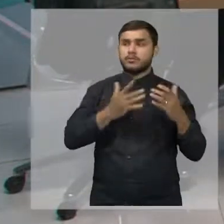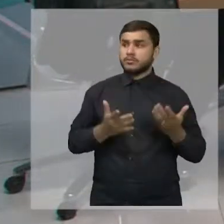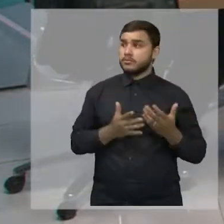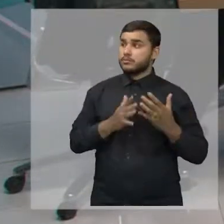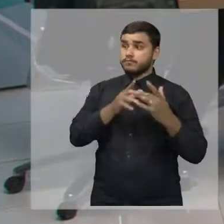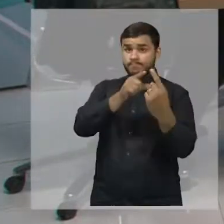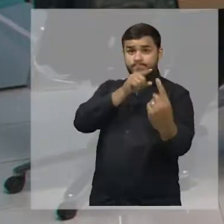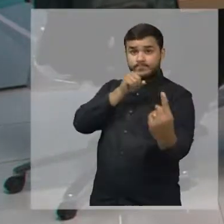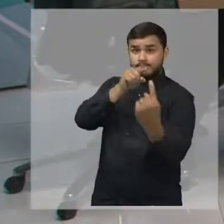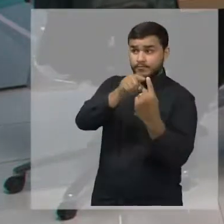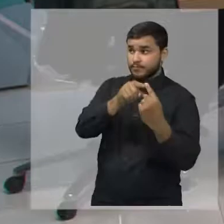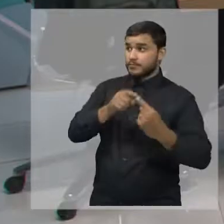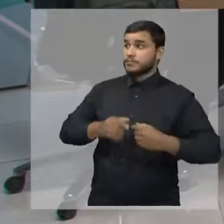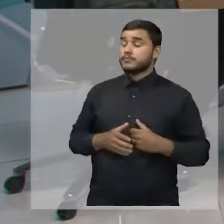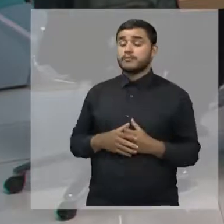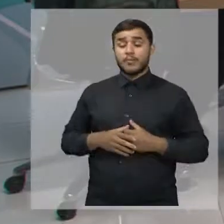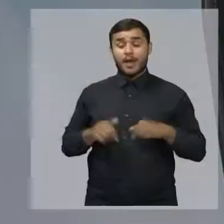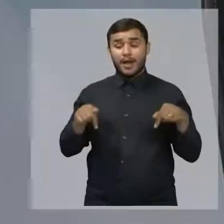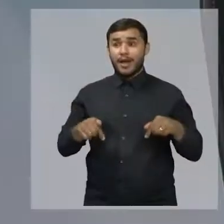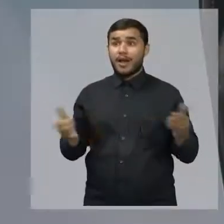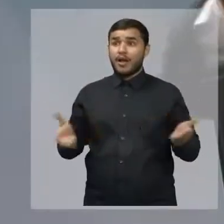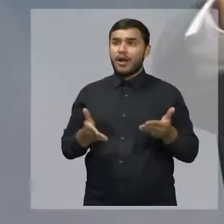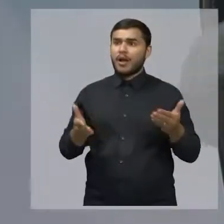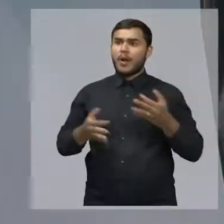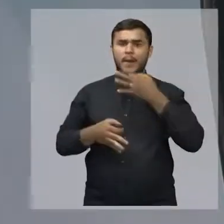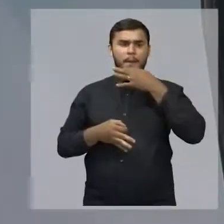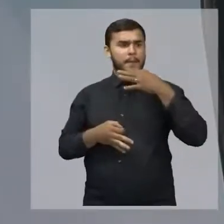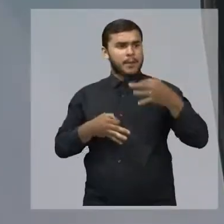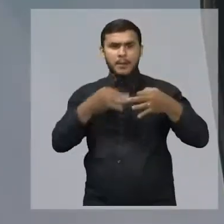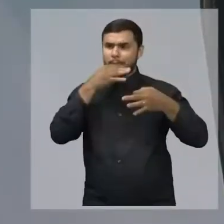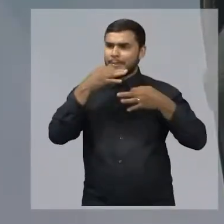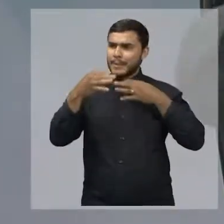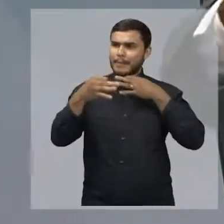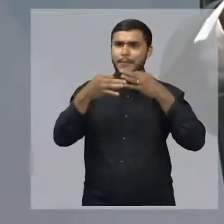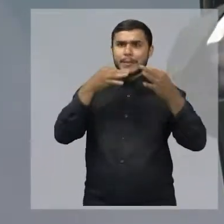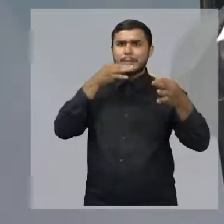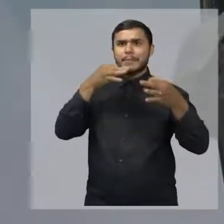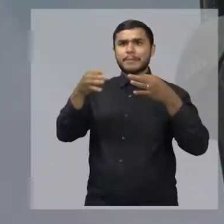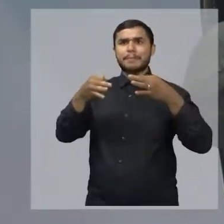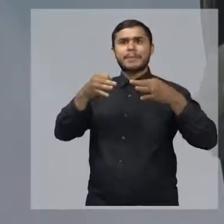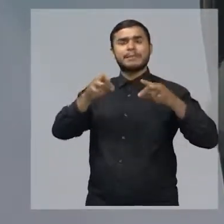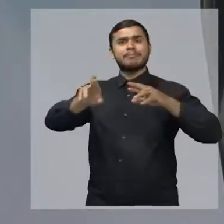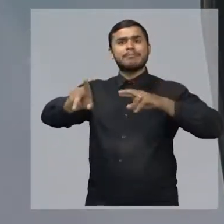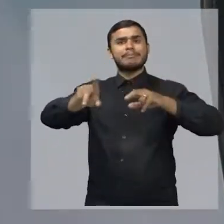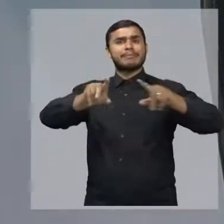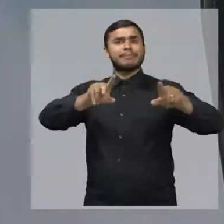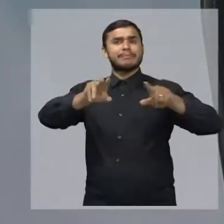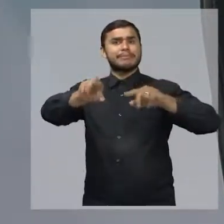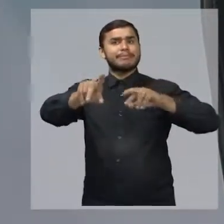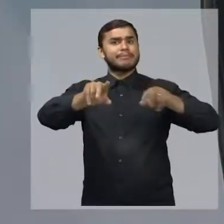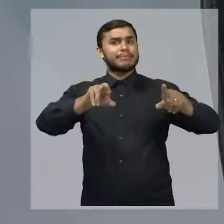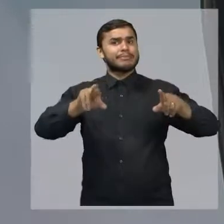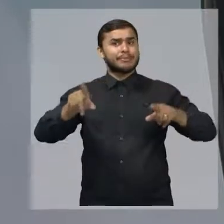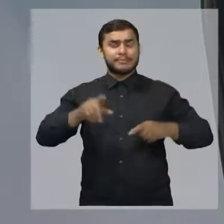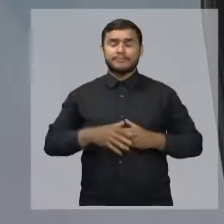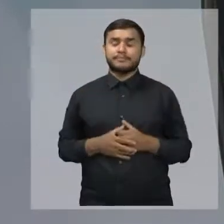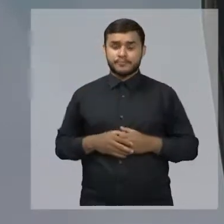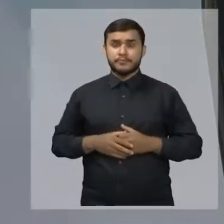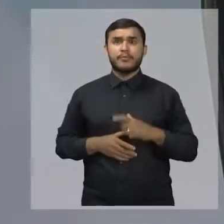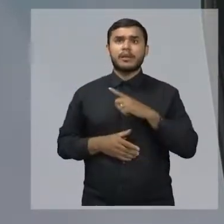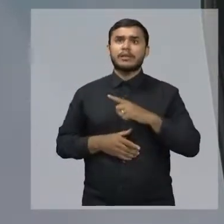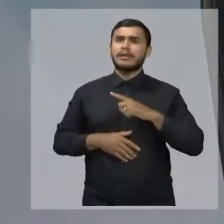pensamento. A gente passou a ter uma sociedade onde as opiniões elas são cada vez mais fragmentadas. Você tem uma